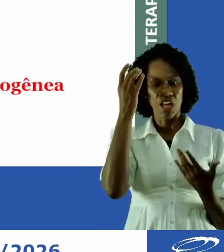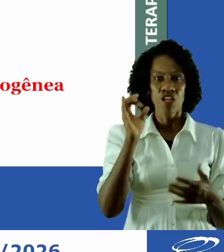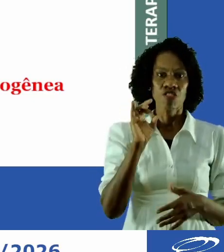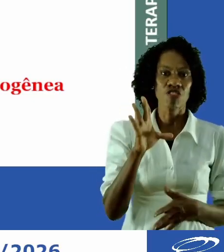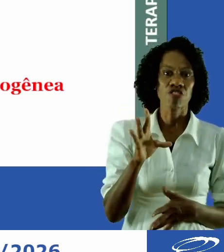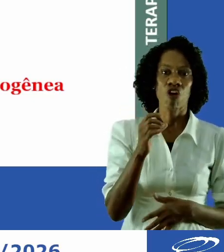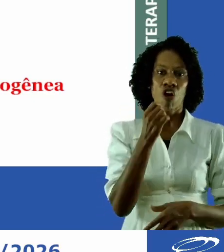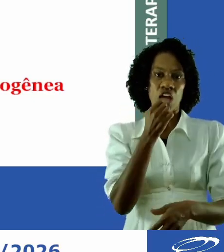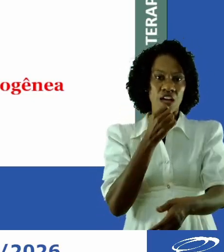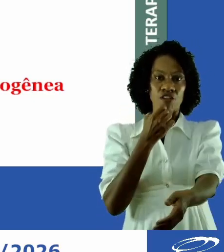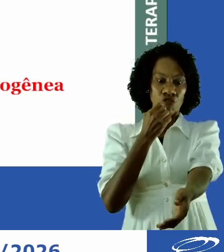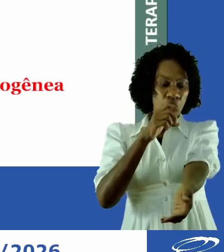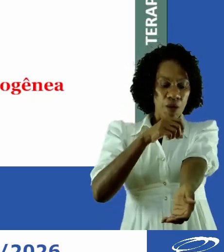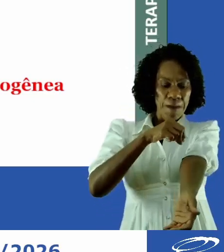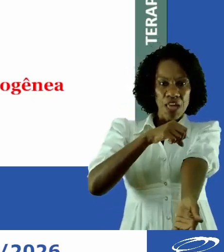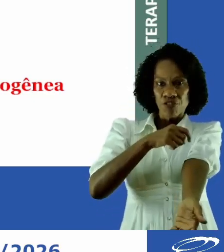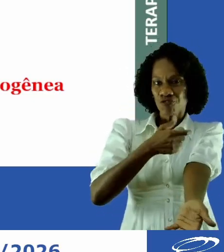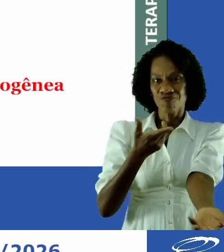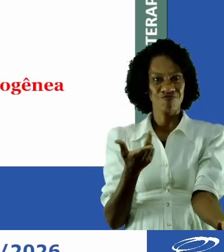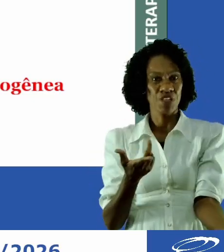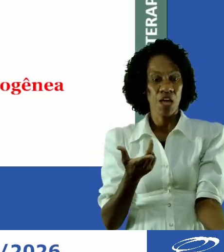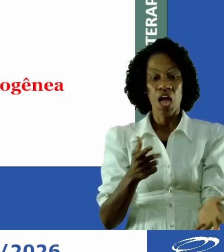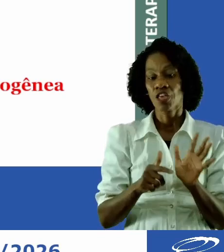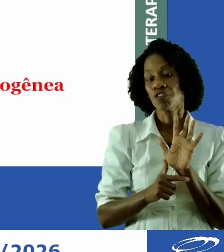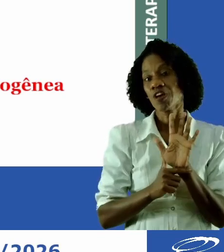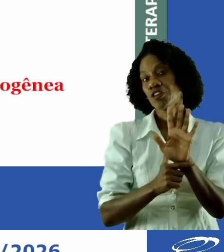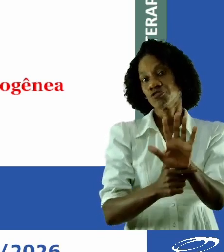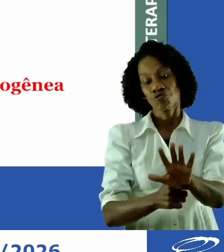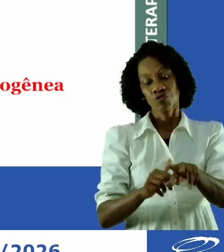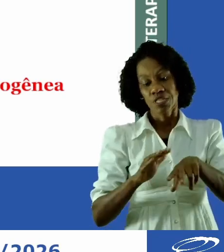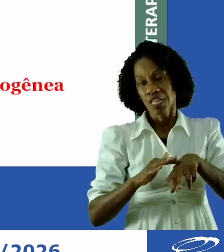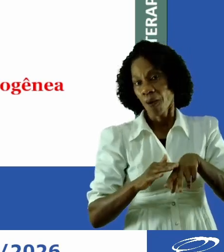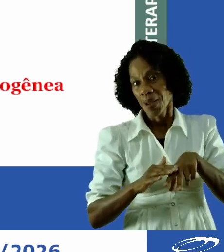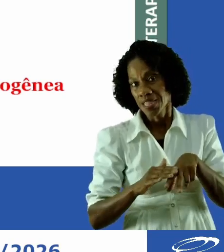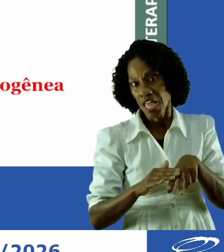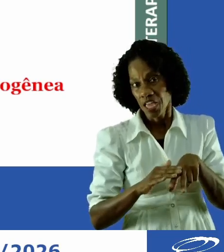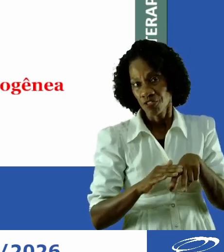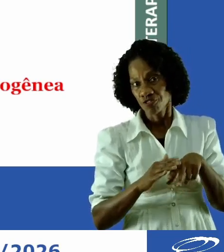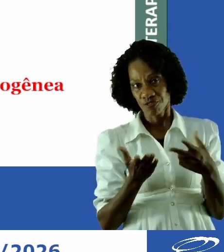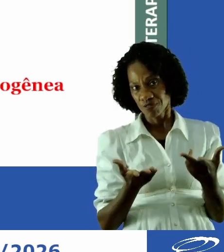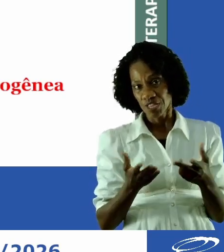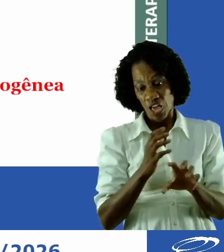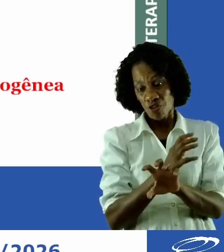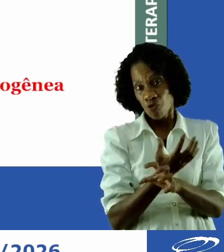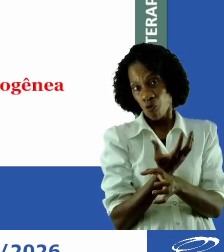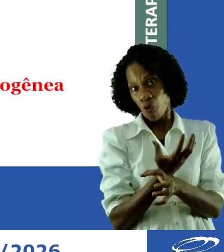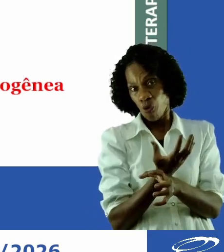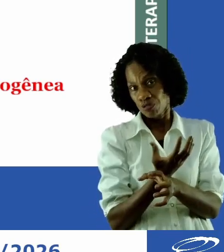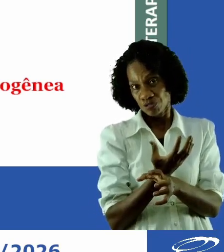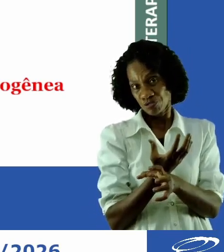antibiótico na veia do doente vai fazer com que todo esse antimicrobiano vai concentrar no tecido ósseo onde tem micro-organismos se